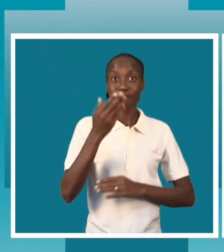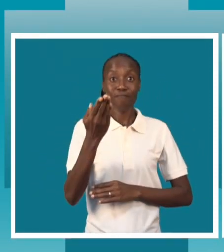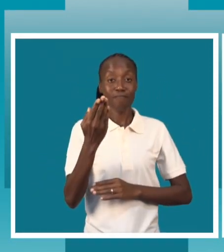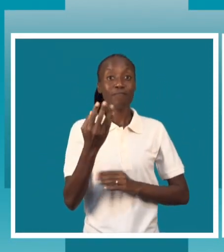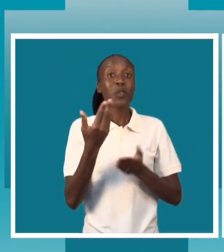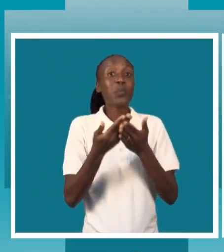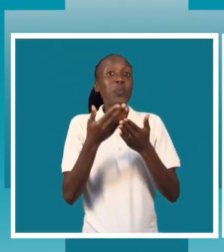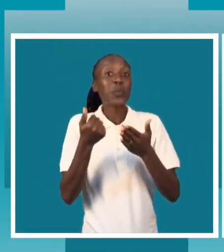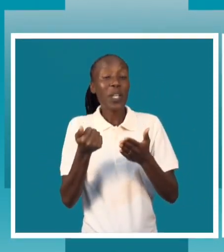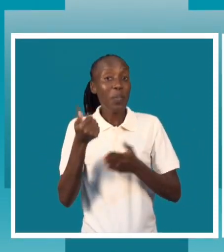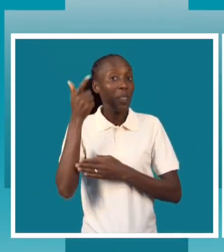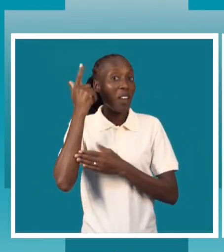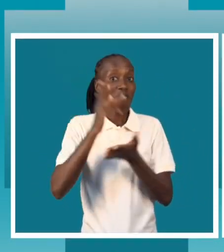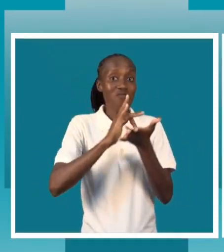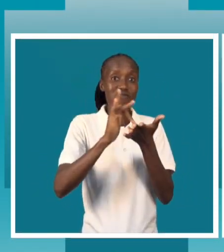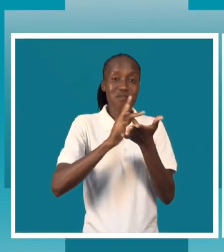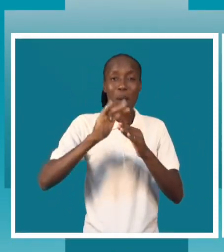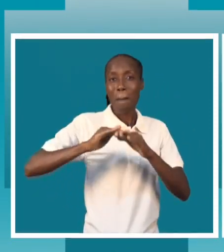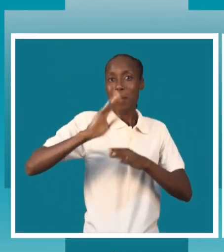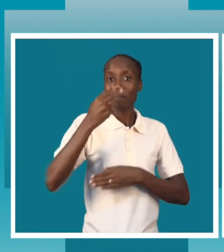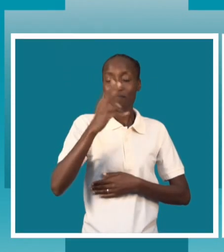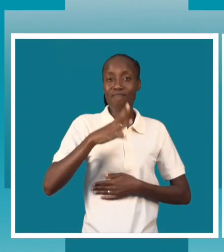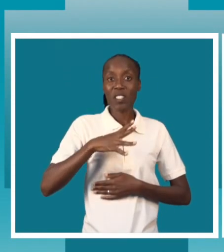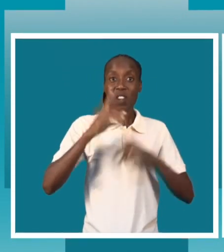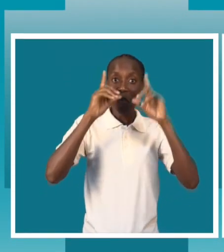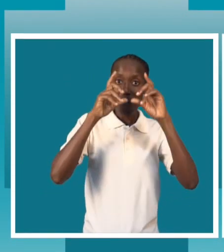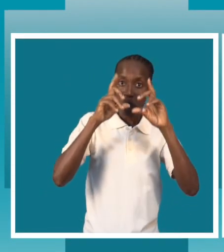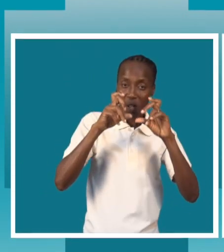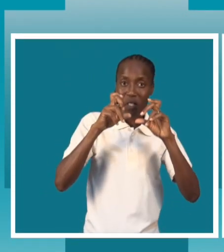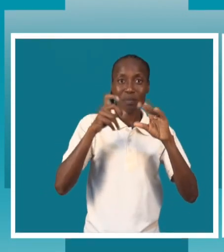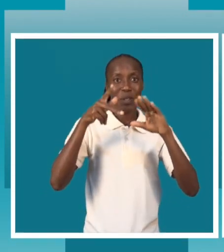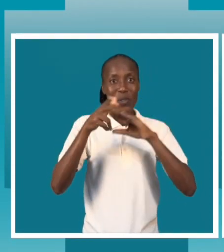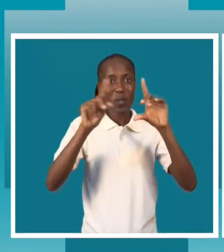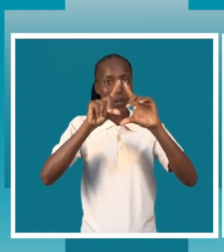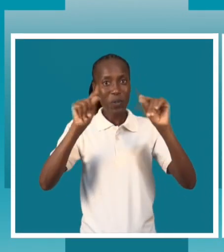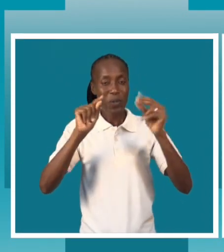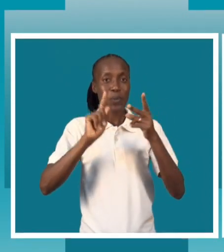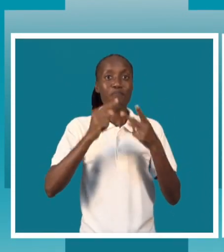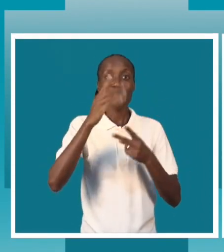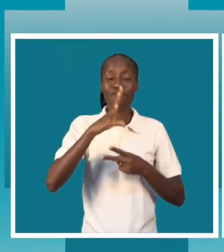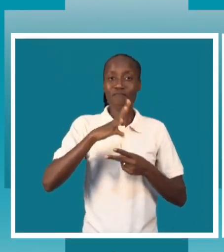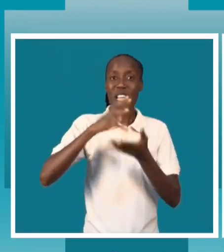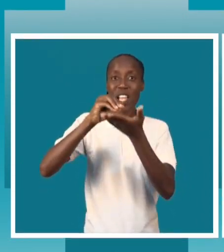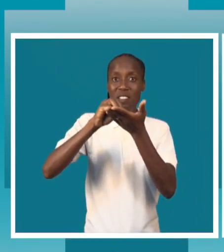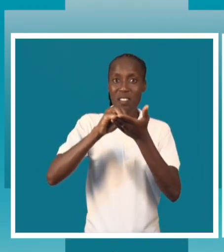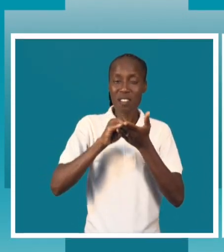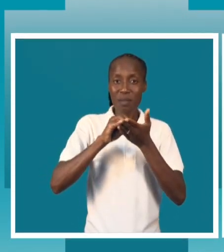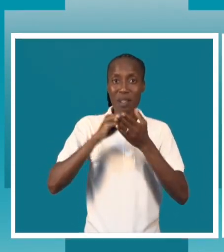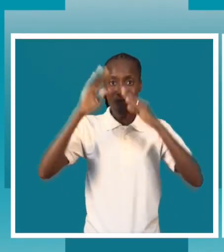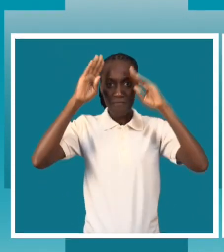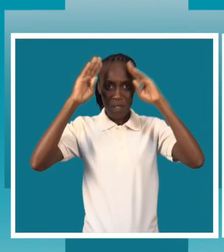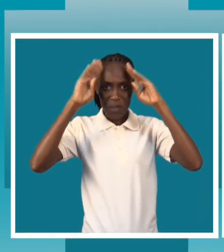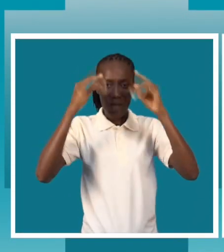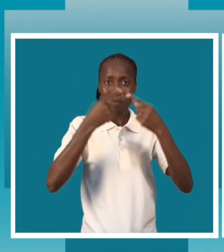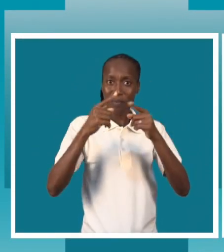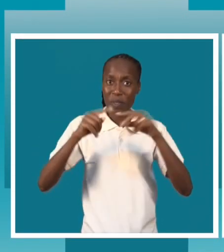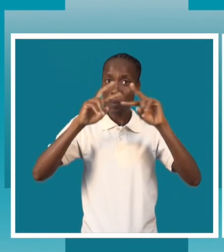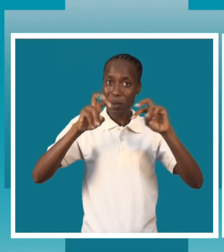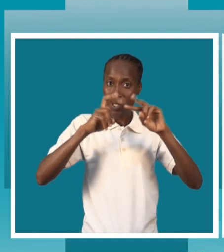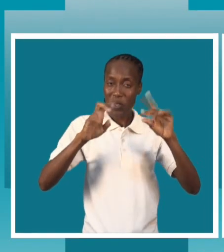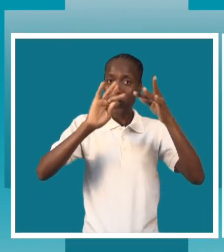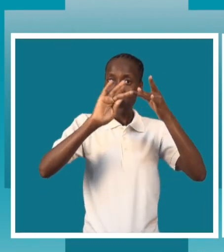As vantagens de um smartphone, por exemplo, vão muito além de uma câmera de alta resolução. Dão ampla acessibilidade às